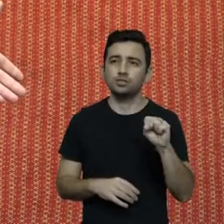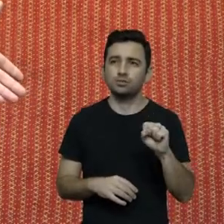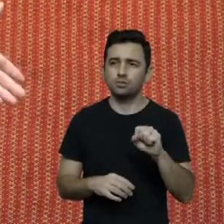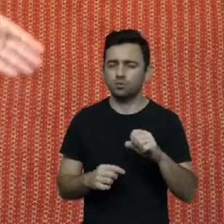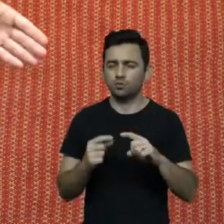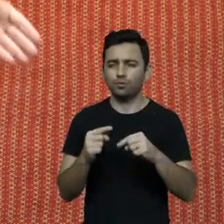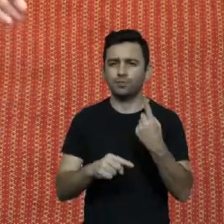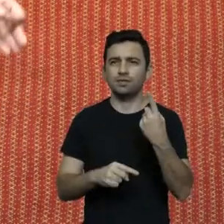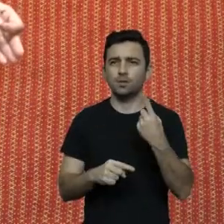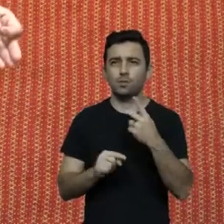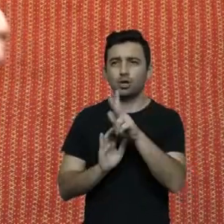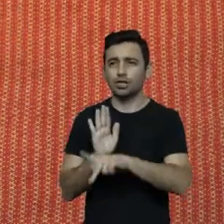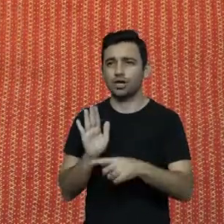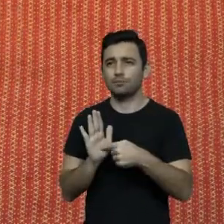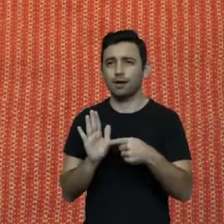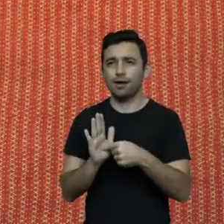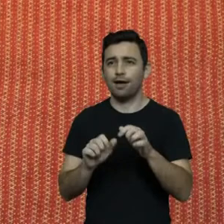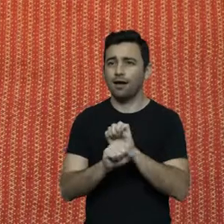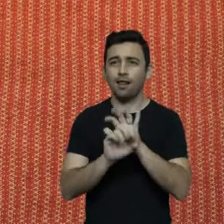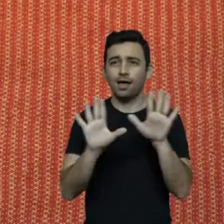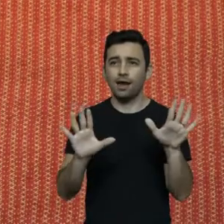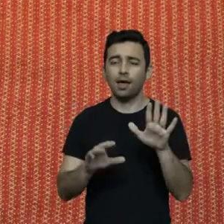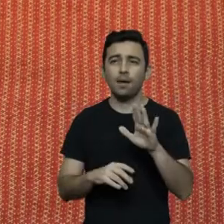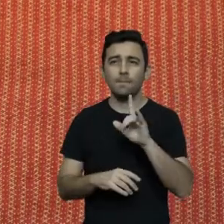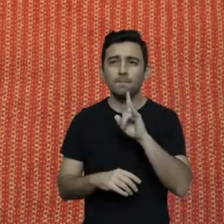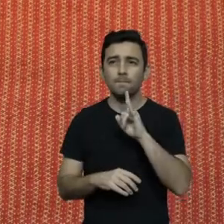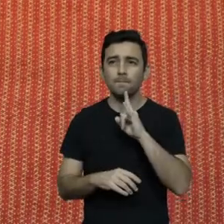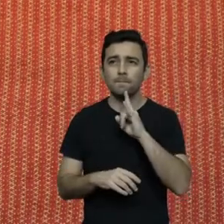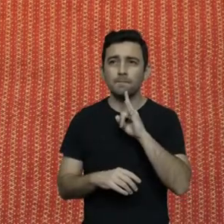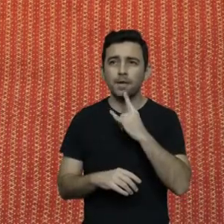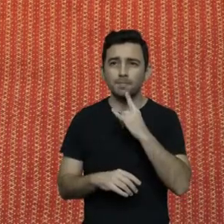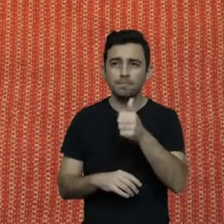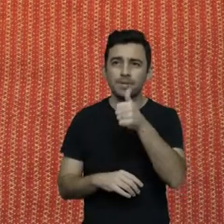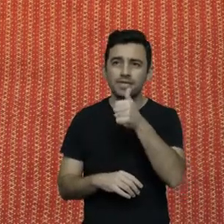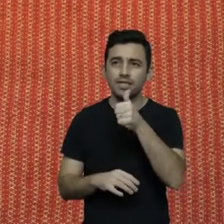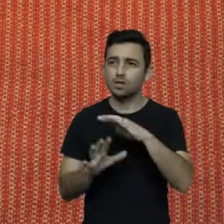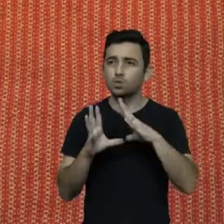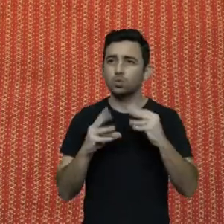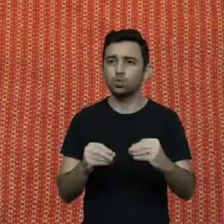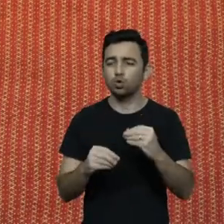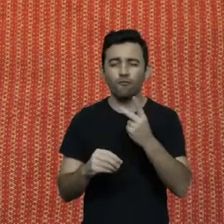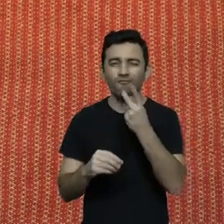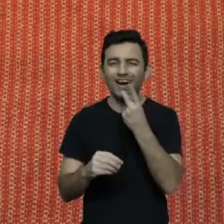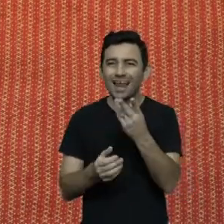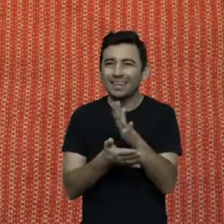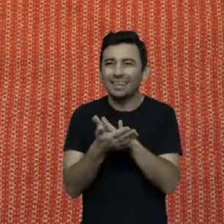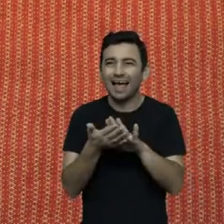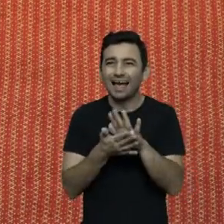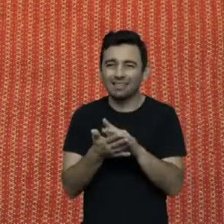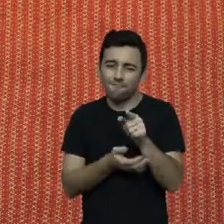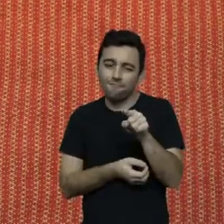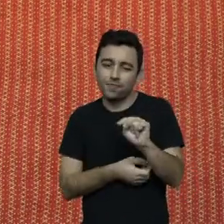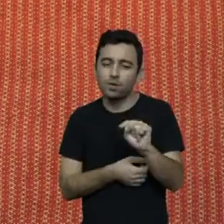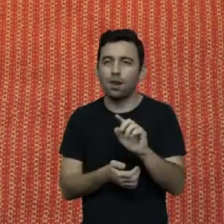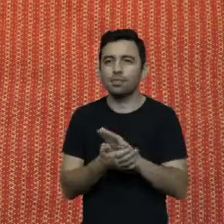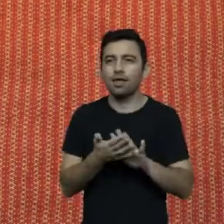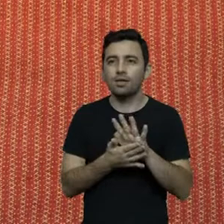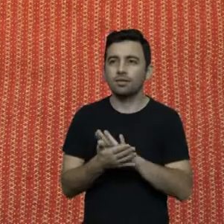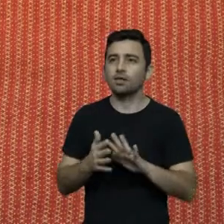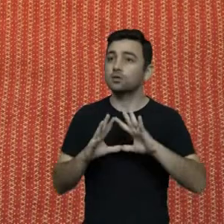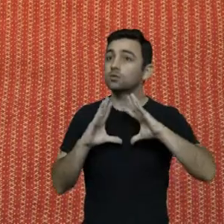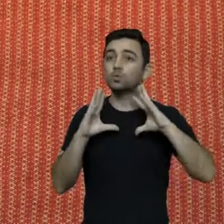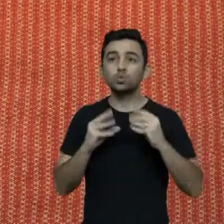projeto o projeto é claro bebidas todas as bebidas não faz a ressalva não tem, nenhuma ali não é